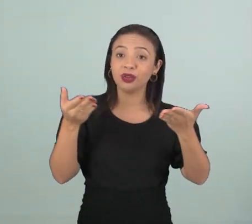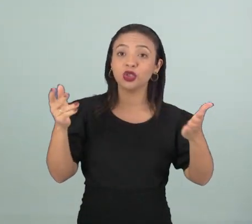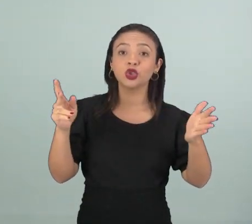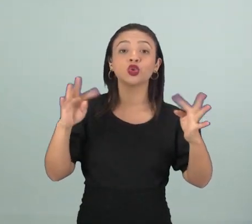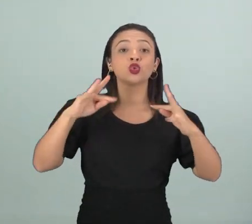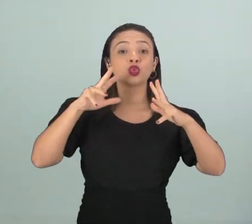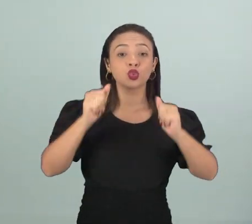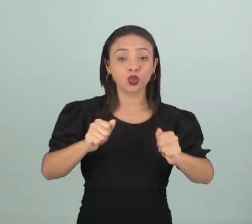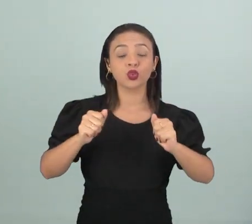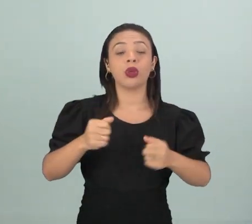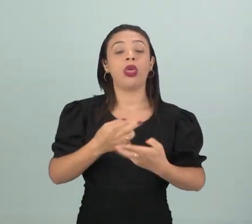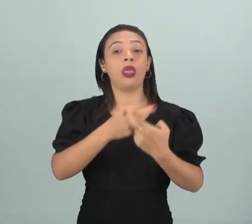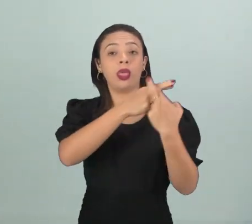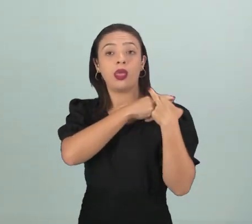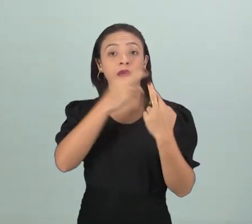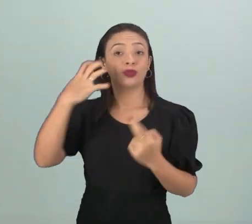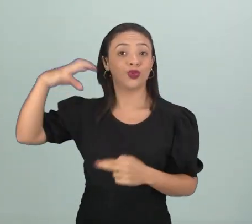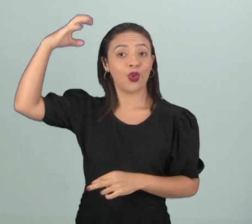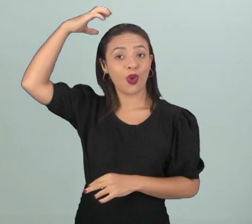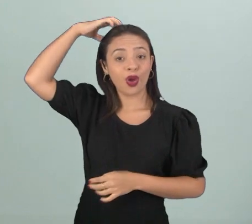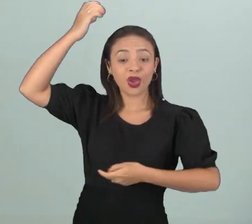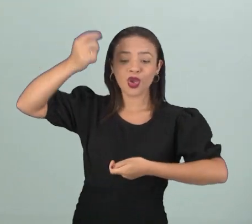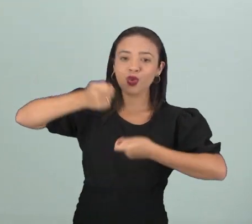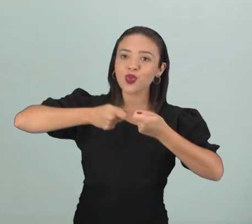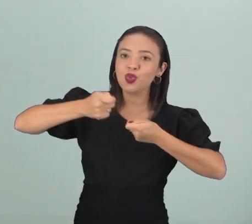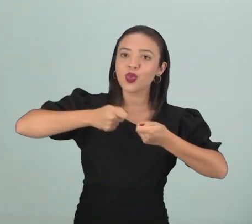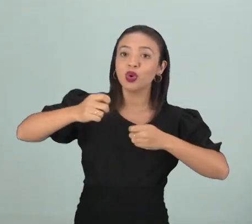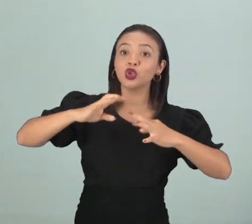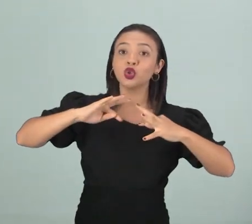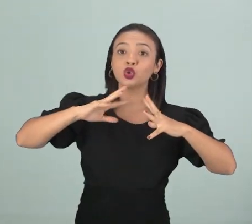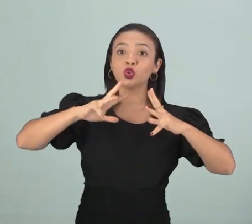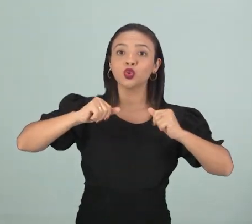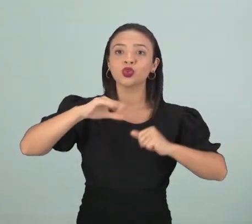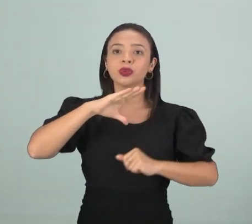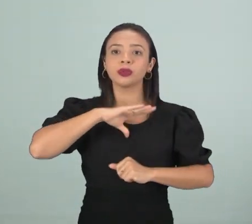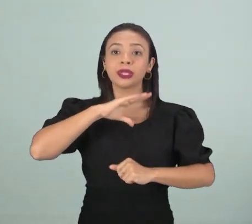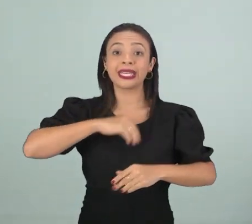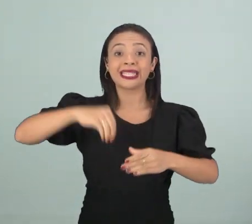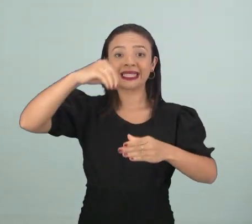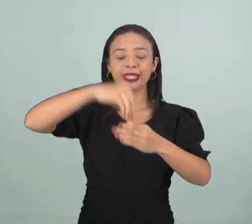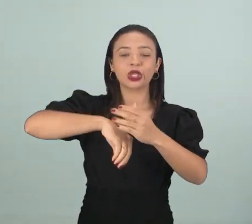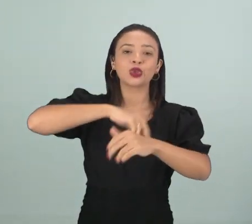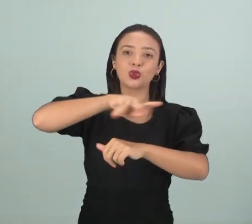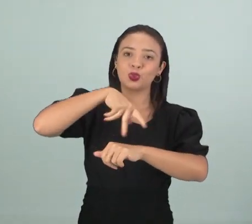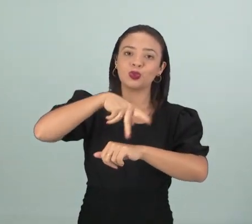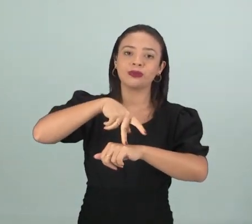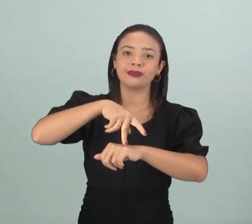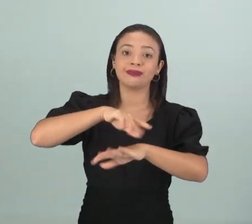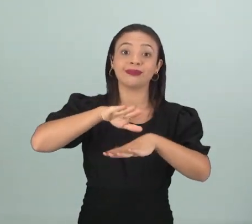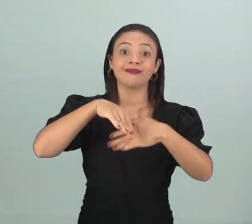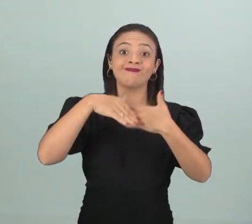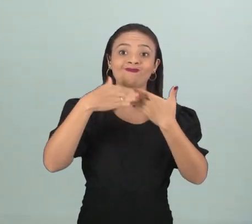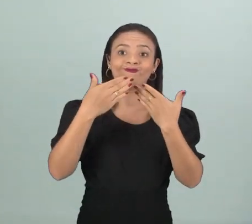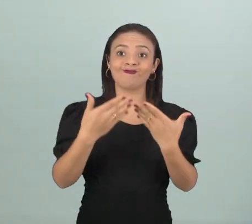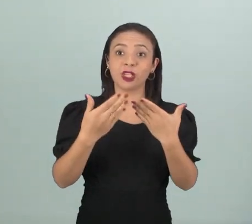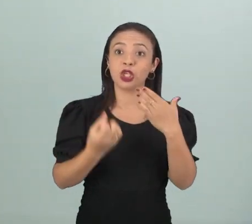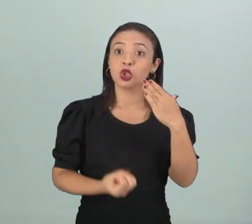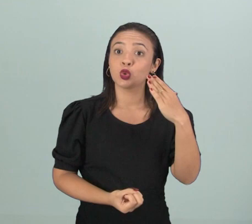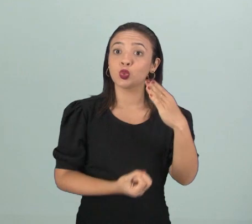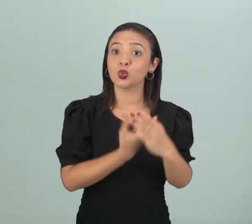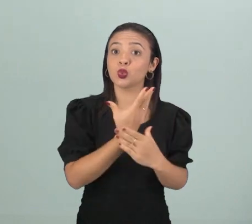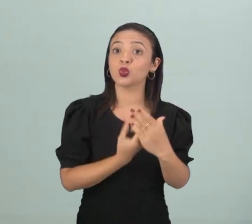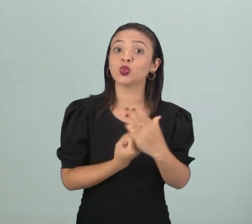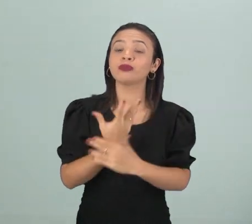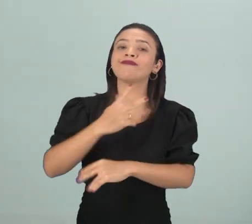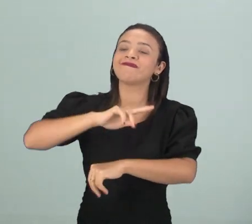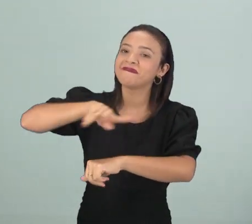pelo rei, que sozinho controla diversas cidades e dentro de um país inteiro. E é aí que há a necessidade de se formar